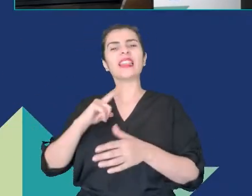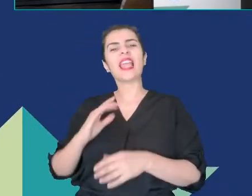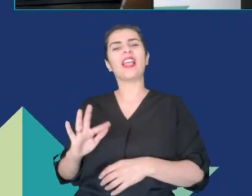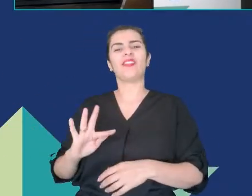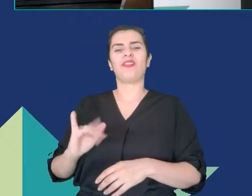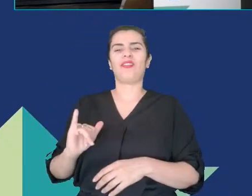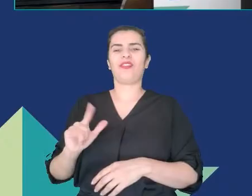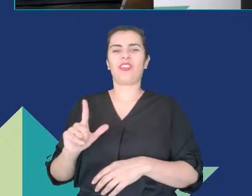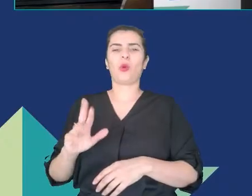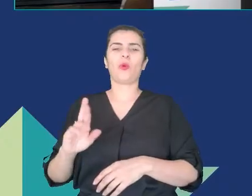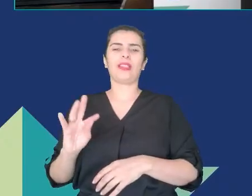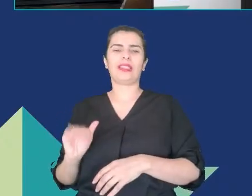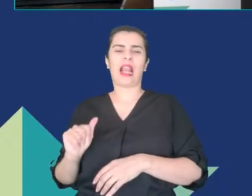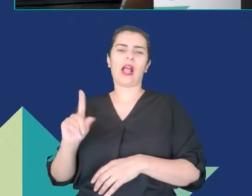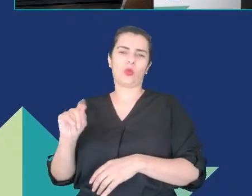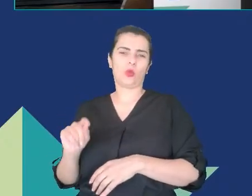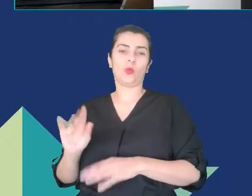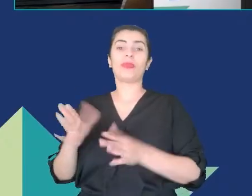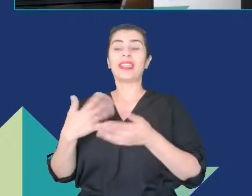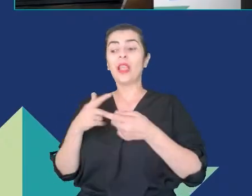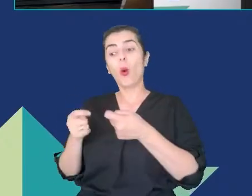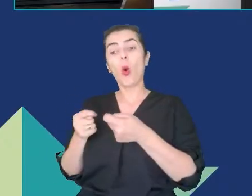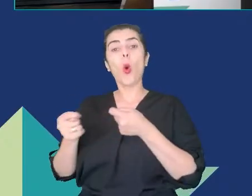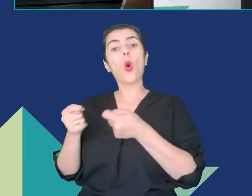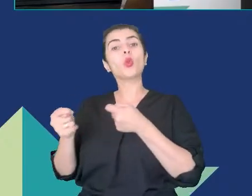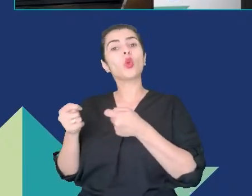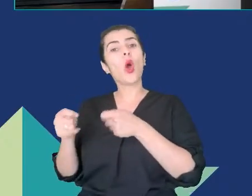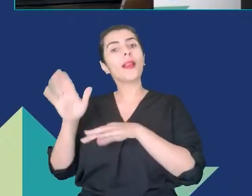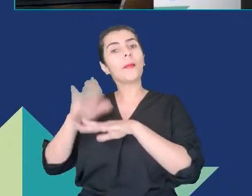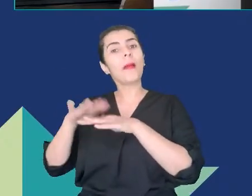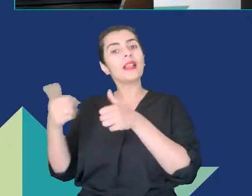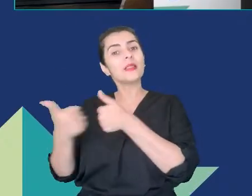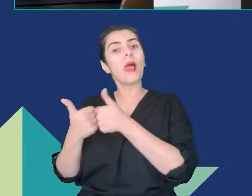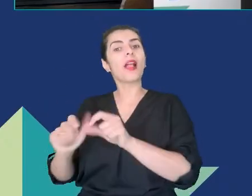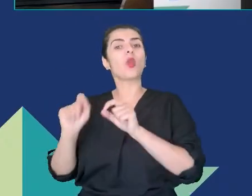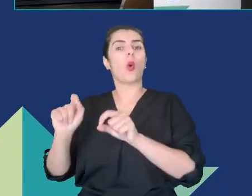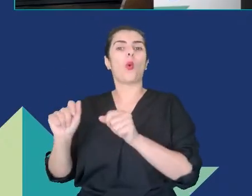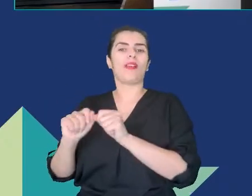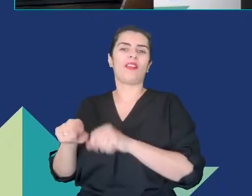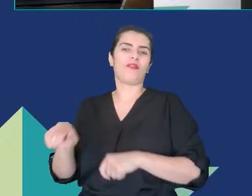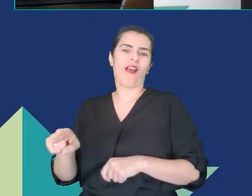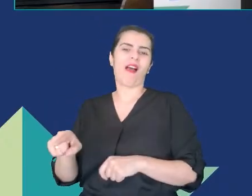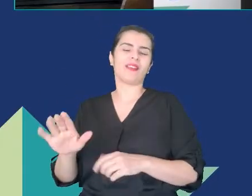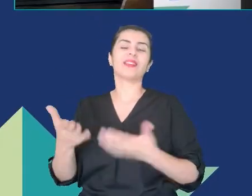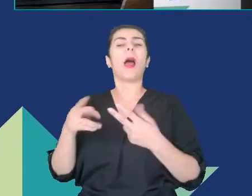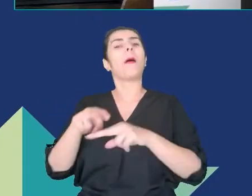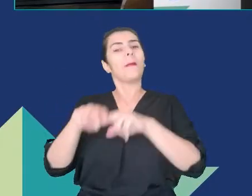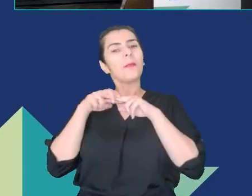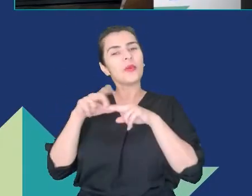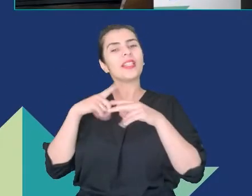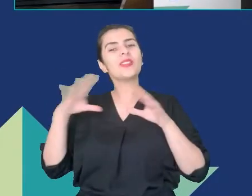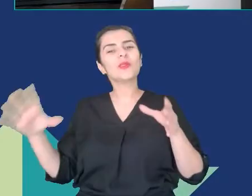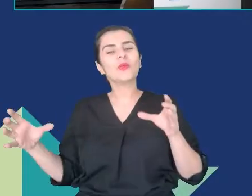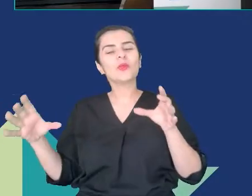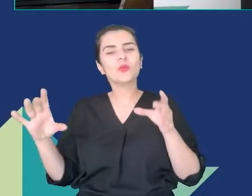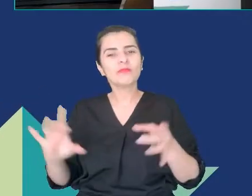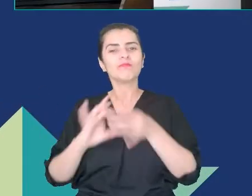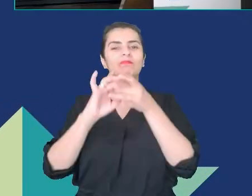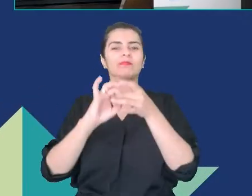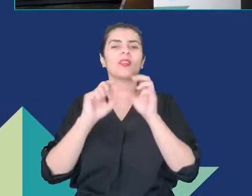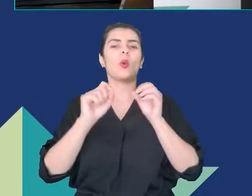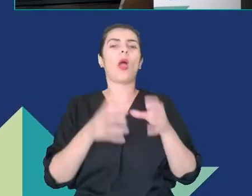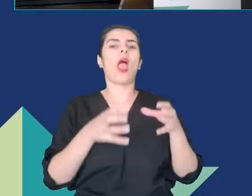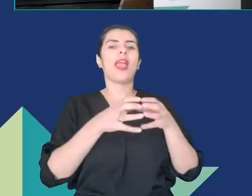controle muito mais próximo do que a gente está gerando. Então, por isso, essa proximidade com a equipe de processo, né? E aí eu vou tentar falar aqui, né,